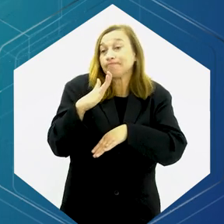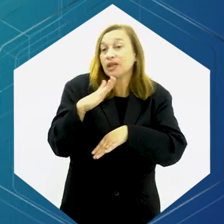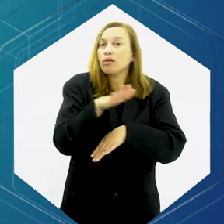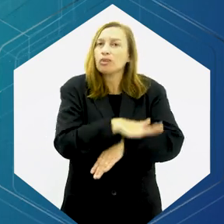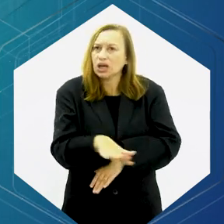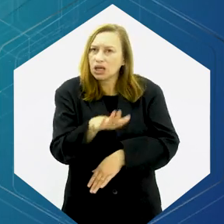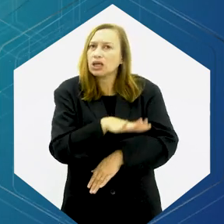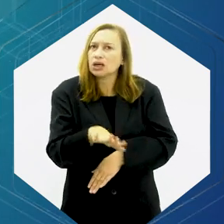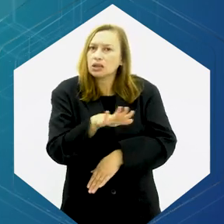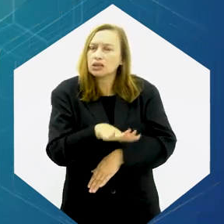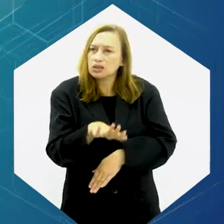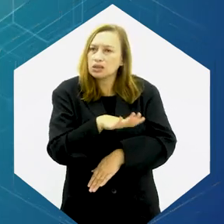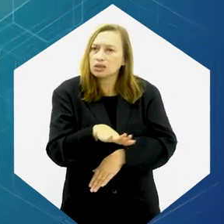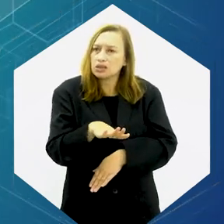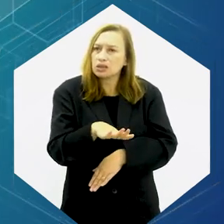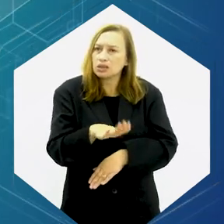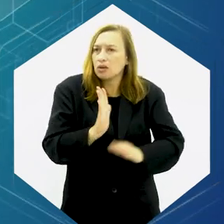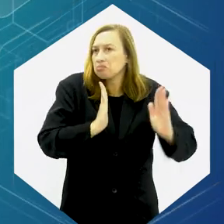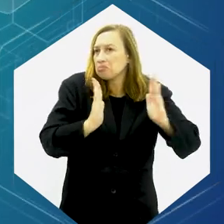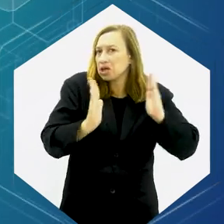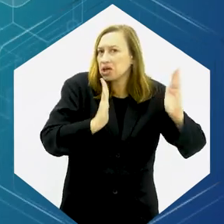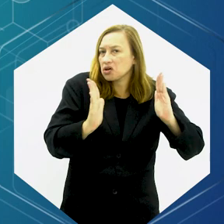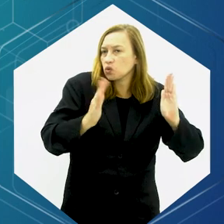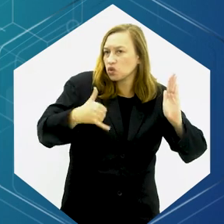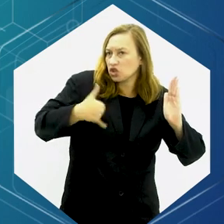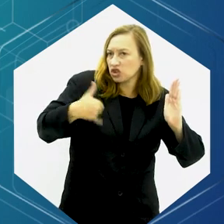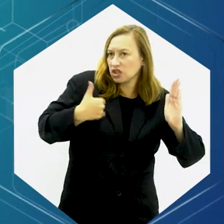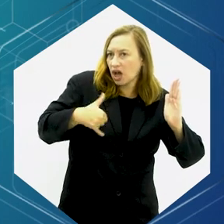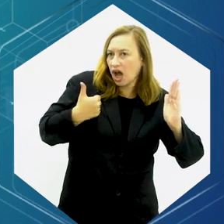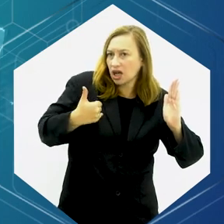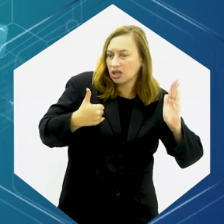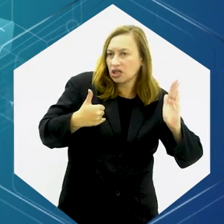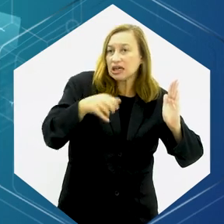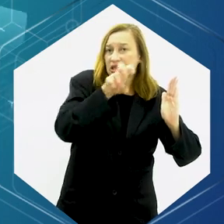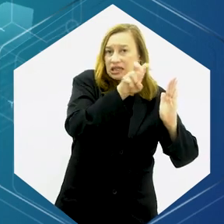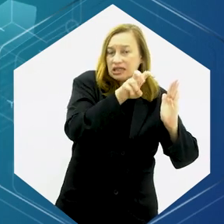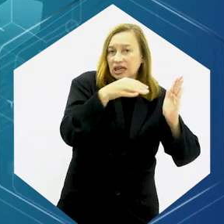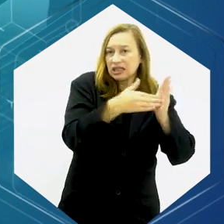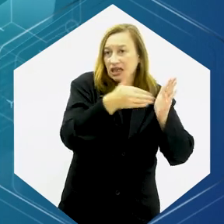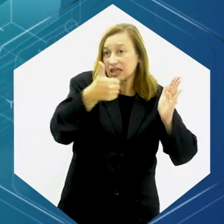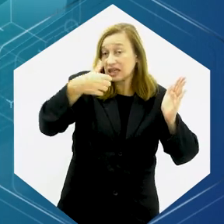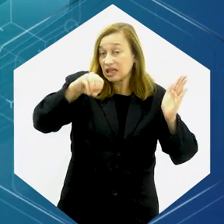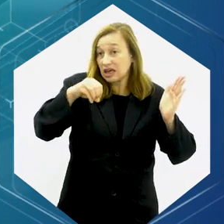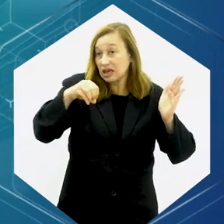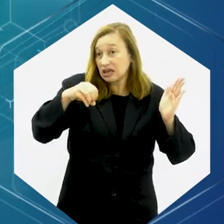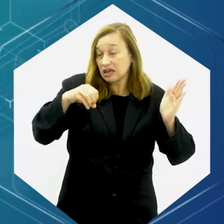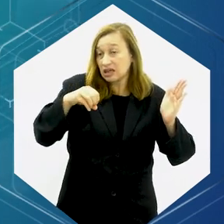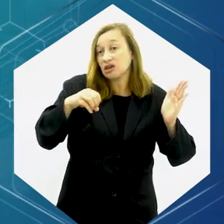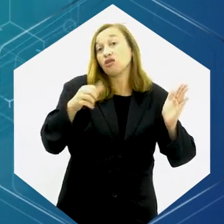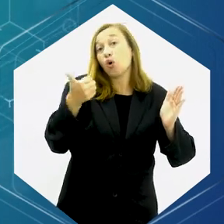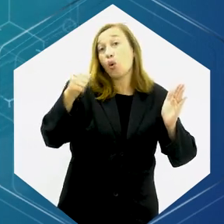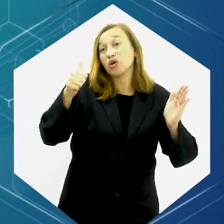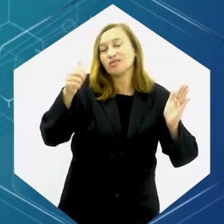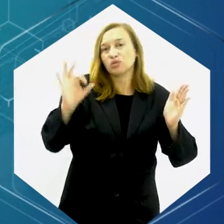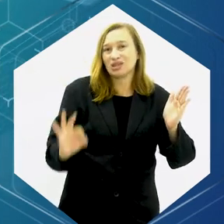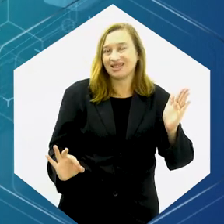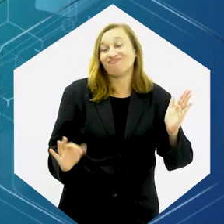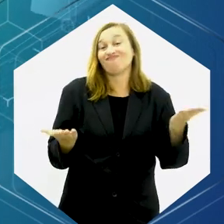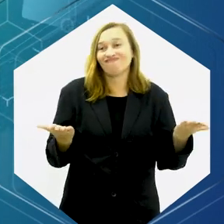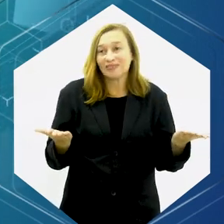né para crianças né essa mesma na faix etária parecida ali de 5 a 10 anos que foi em torno de